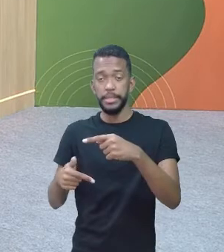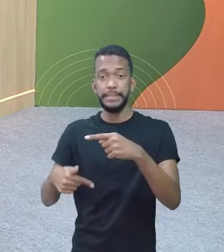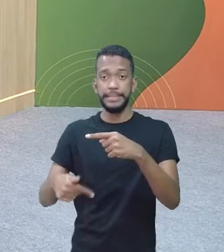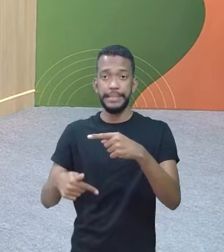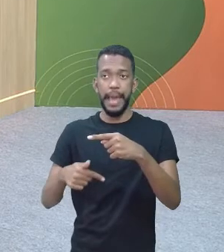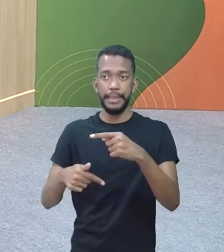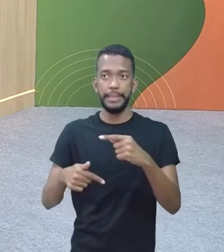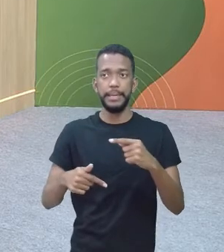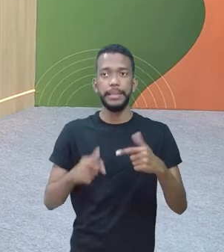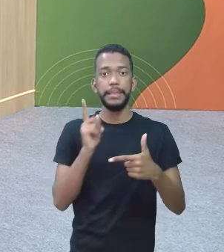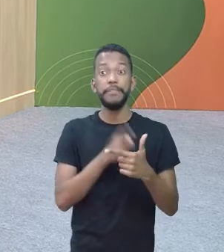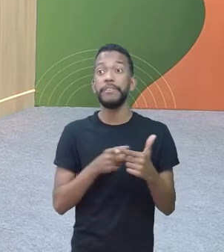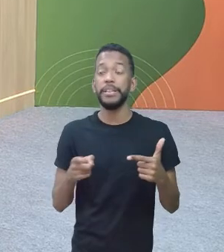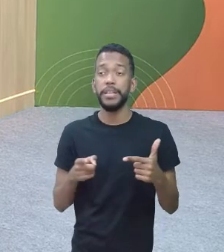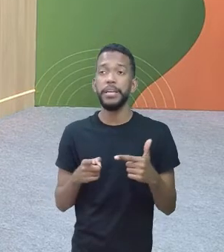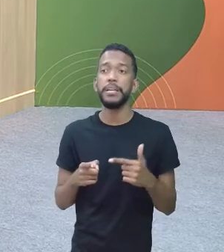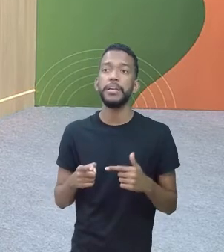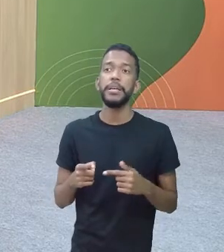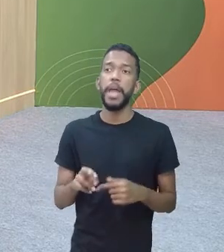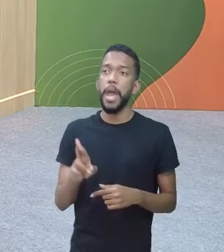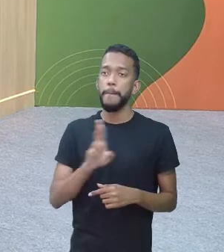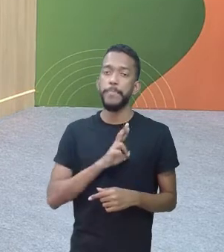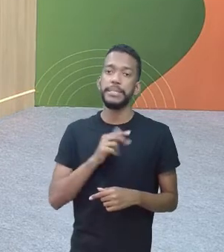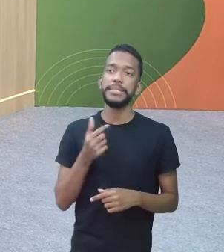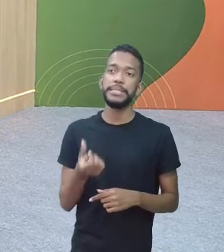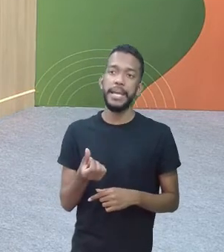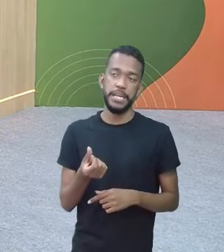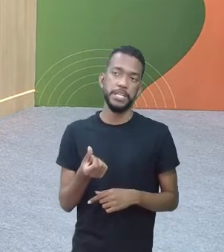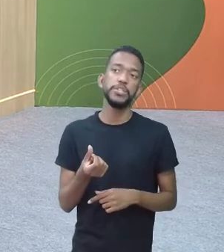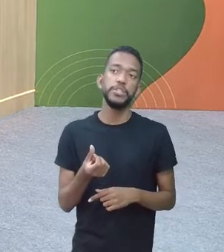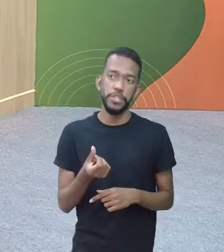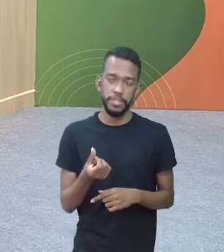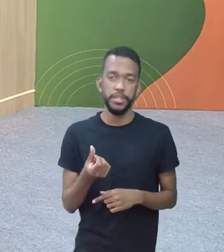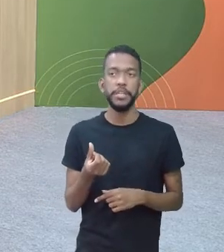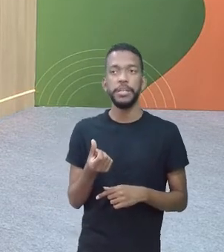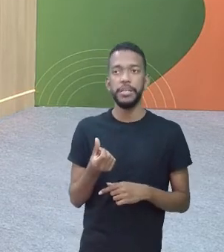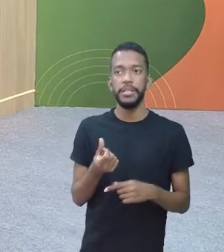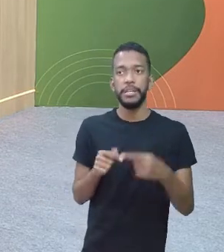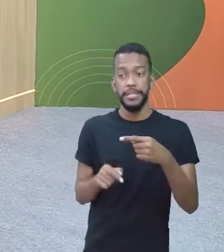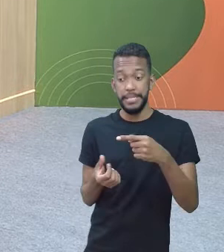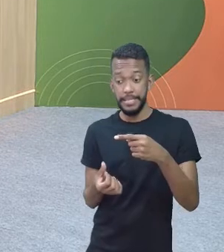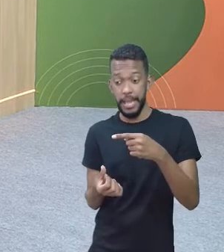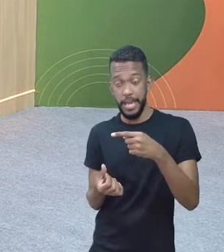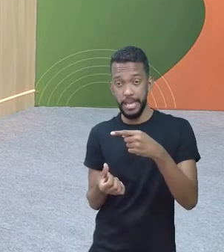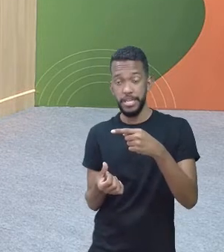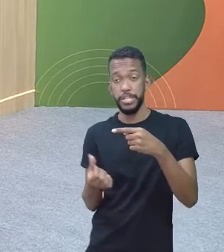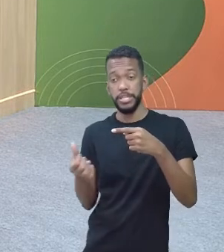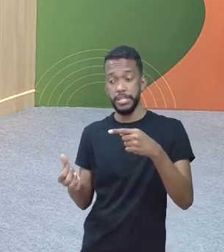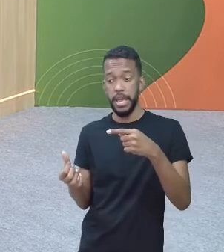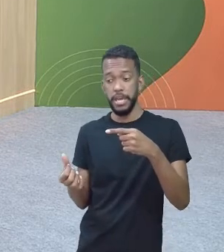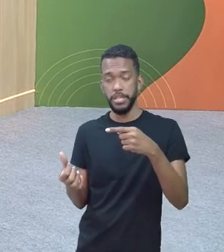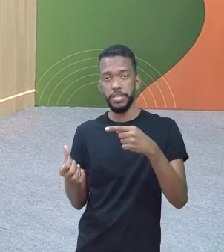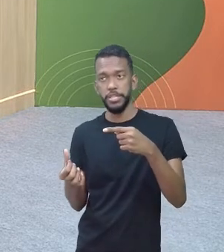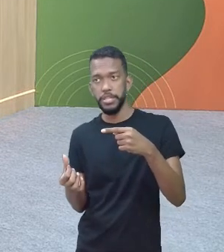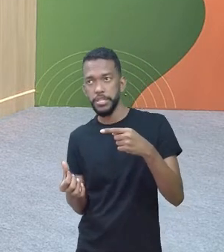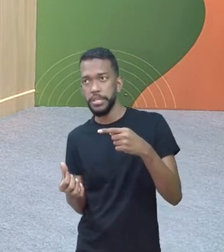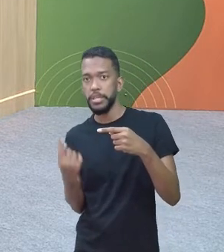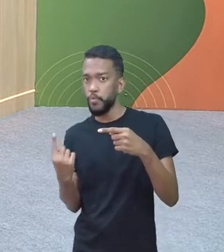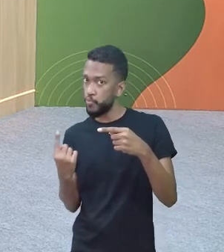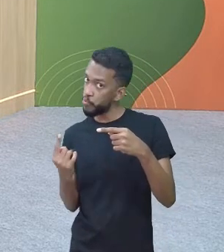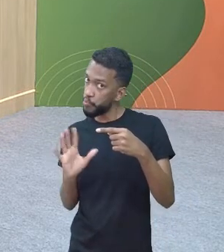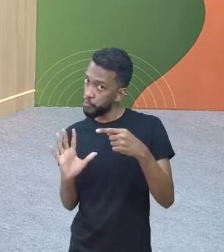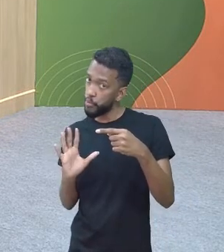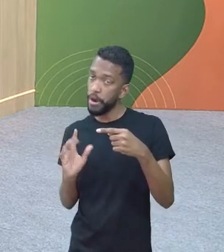Então, 42 dividido para 7 vai me dar 6 balinhas. Essas 6, elas representam uma